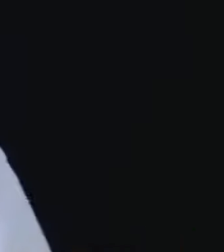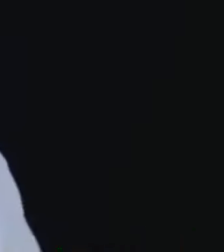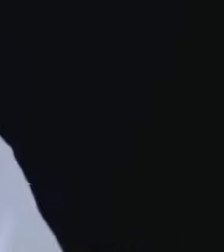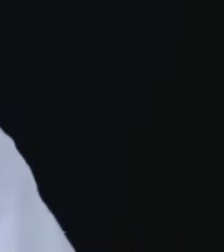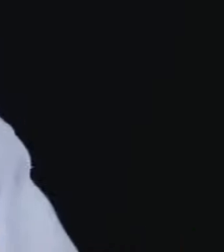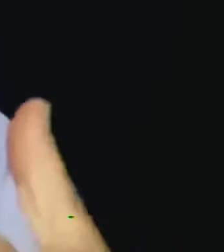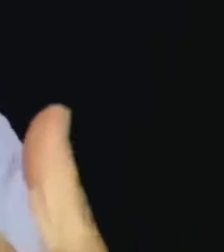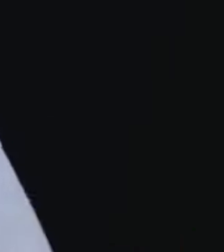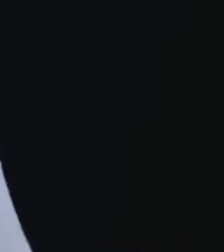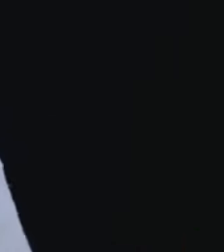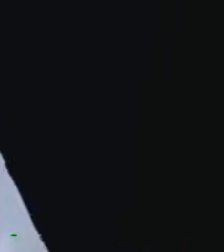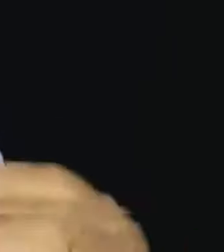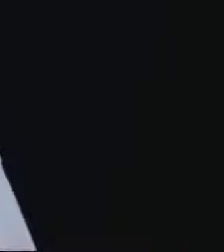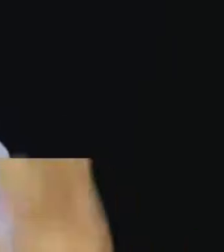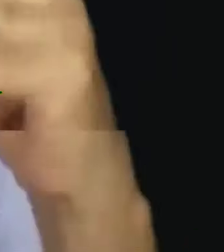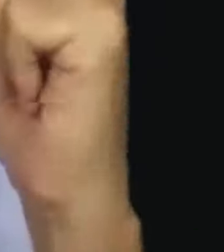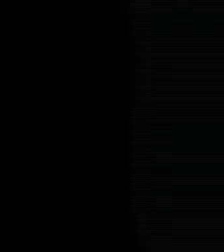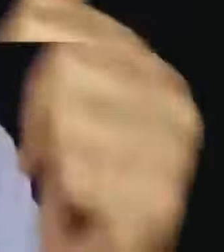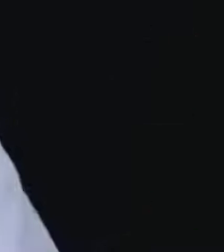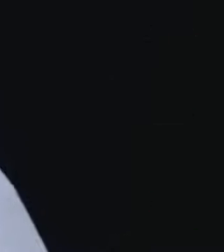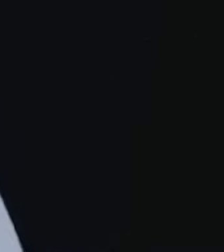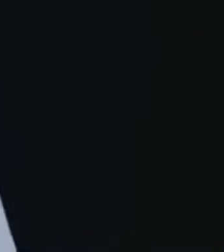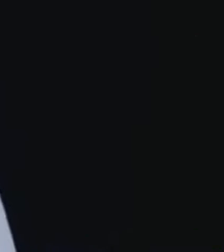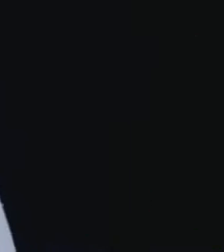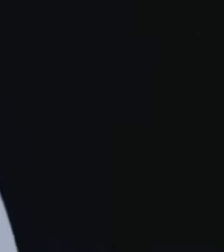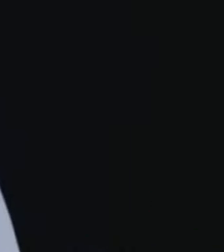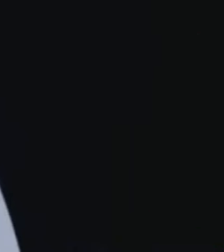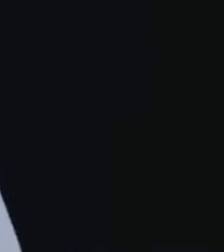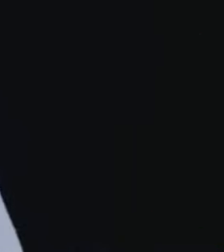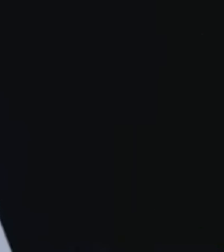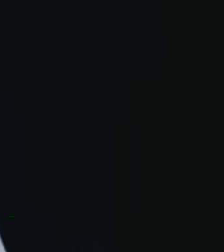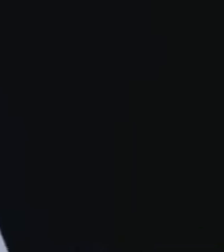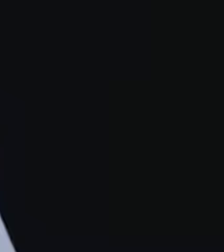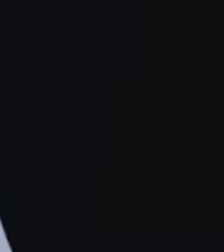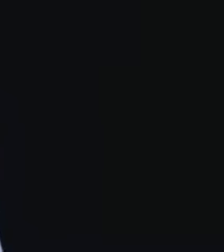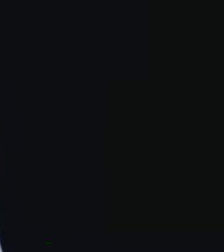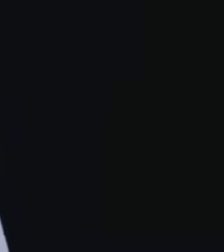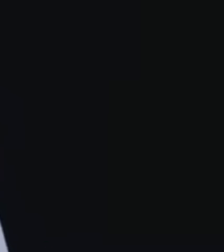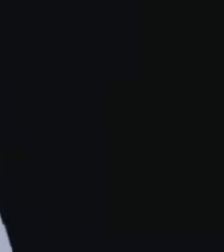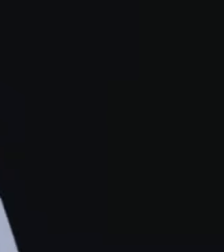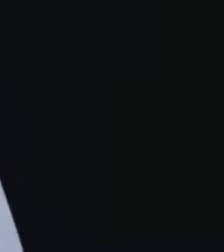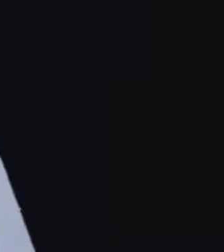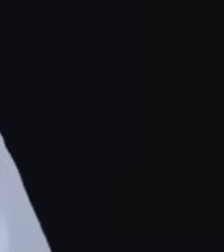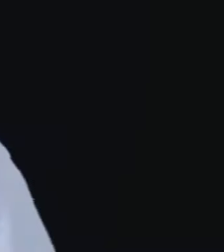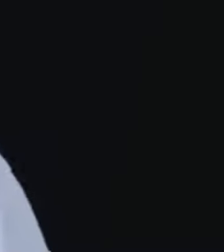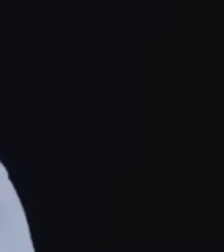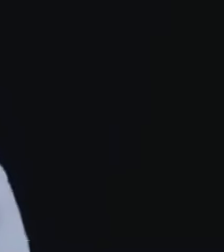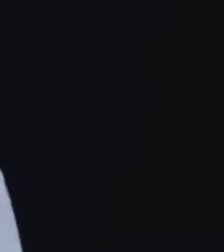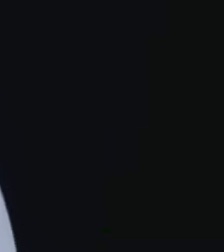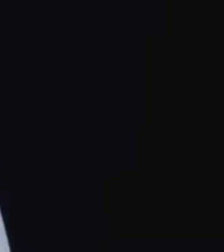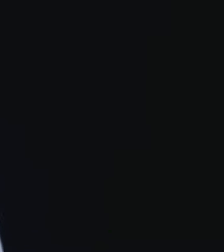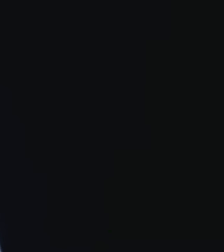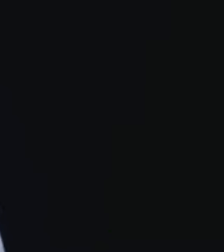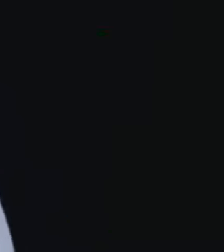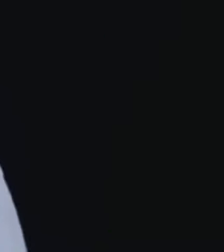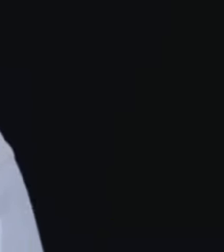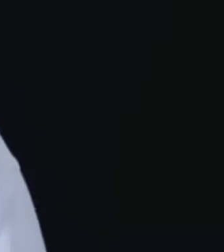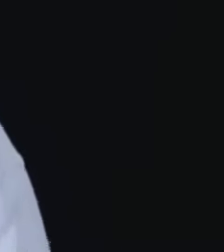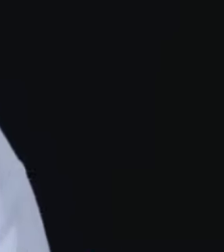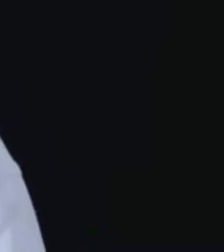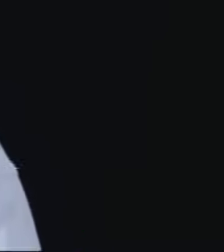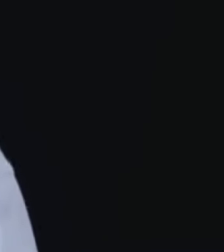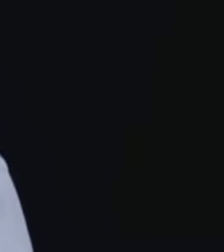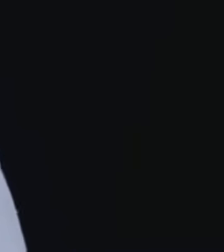vossas sórdidas e sombrias táticas, desdenhando, como sempre fizeram, da